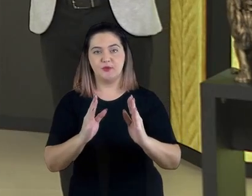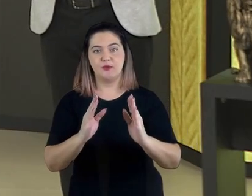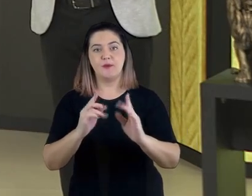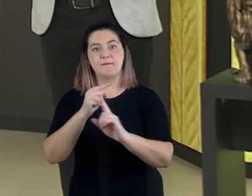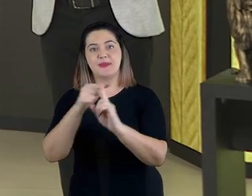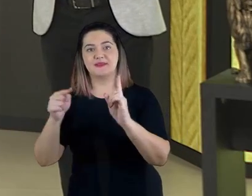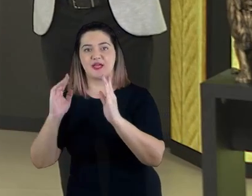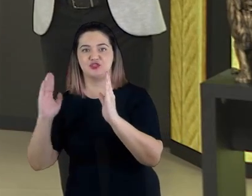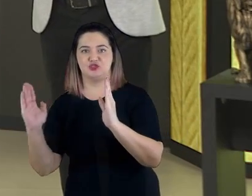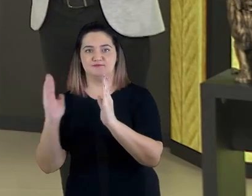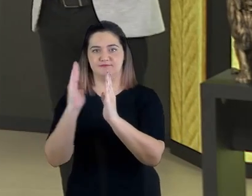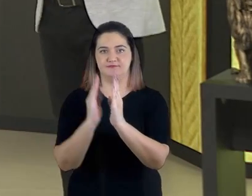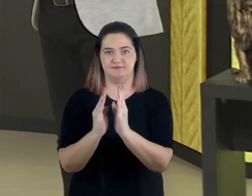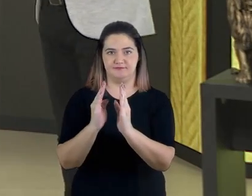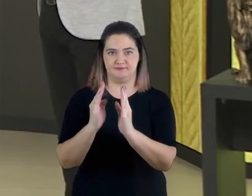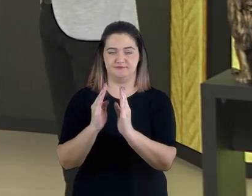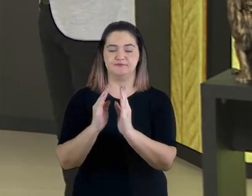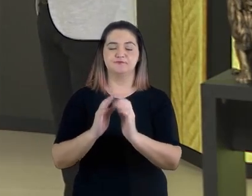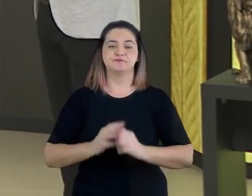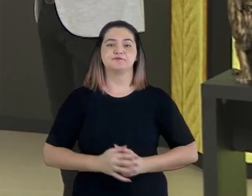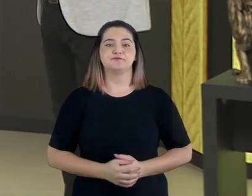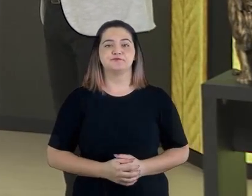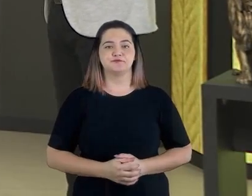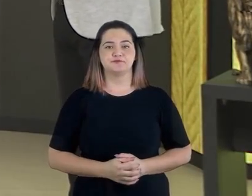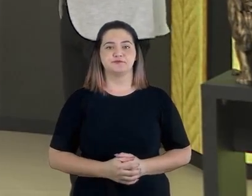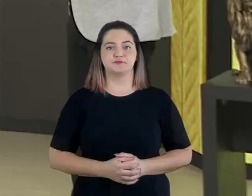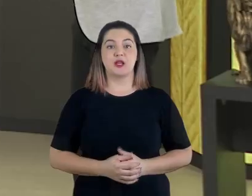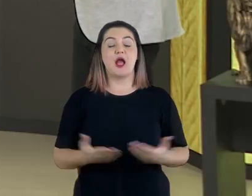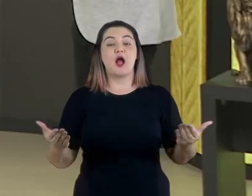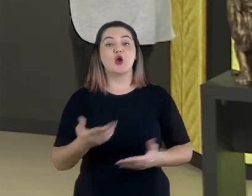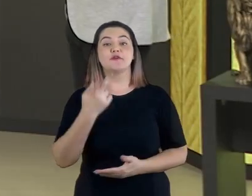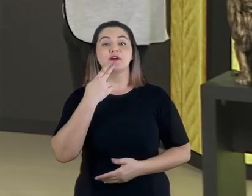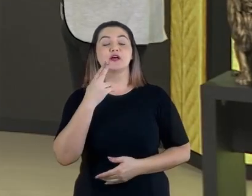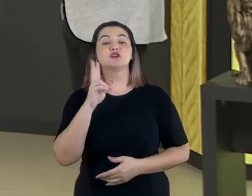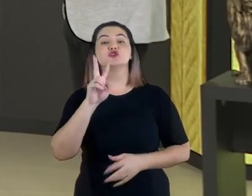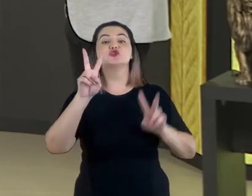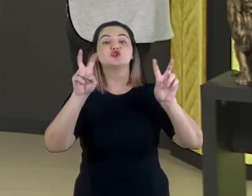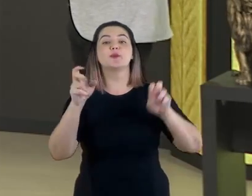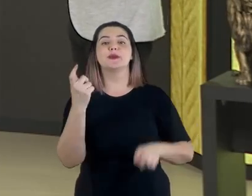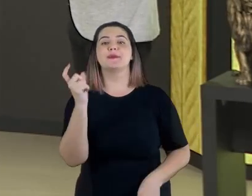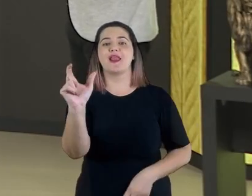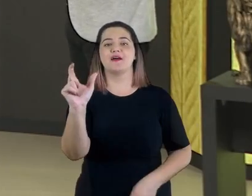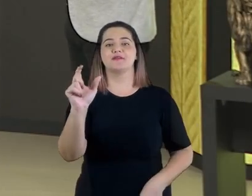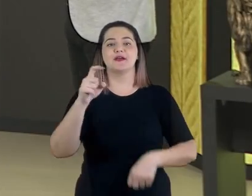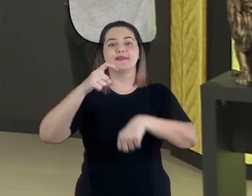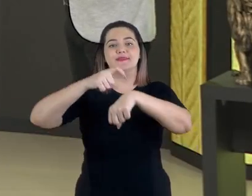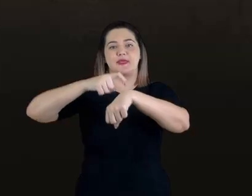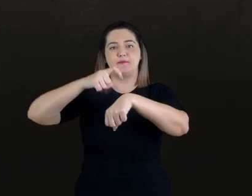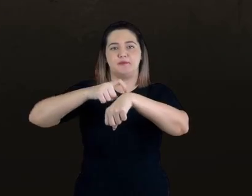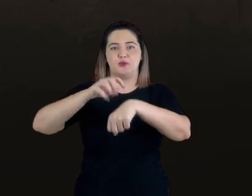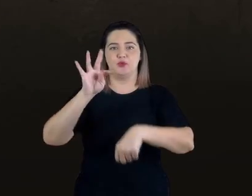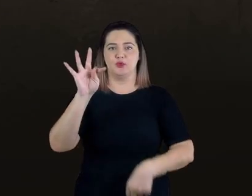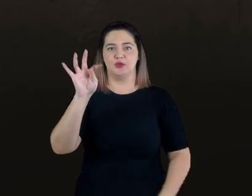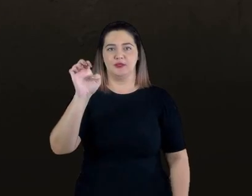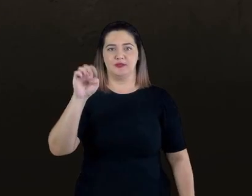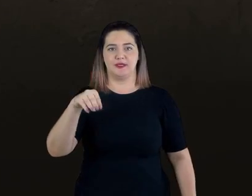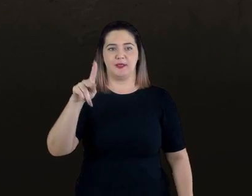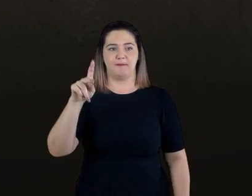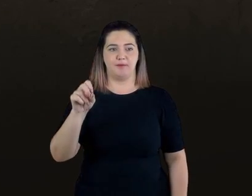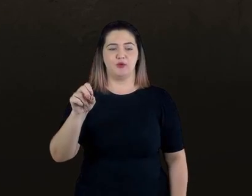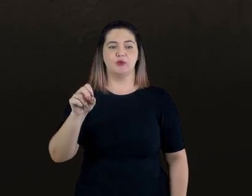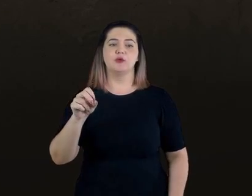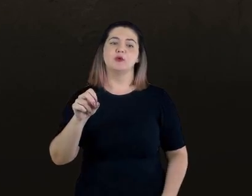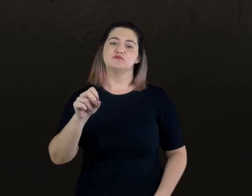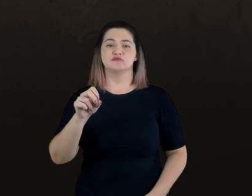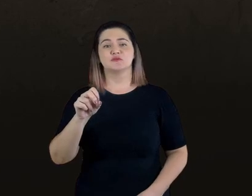palavra para tempo. Vamos colocar aqui uma outra imagem e você vai entender. Vamos aqui ao quadro. Você tem aqui a palavra idam, que